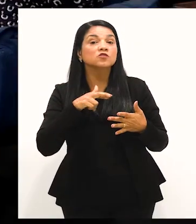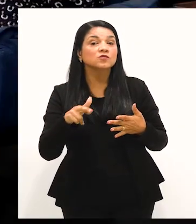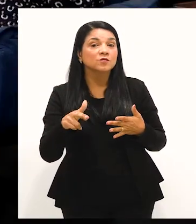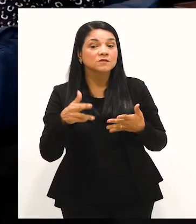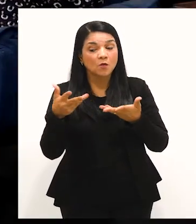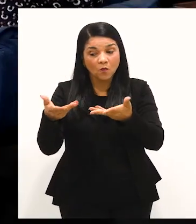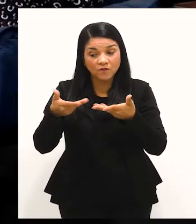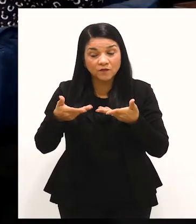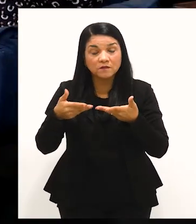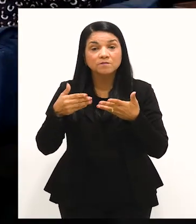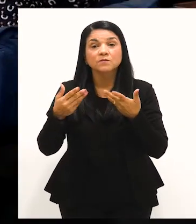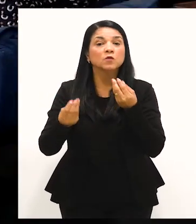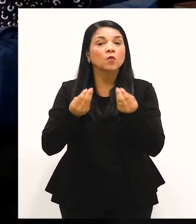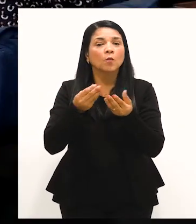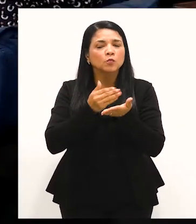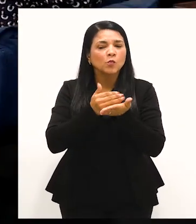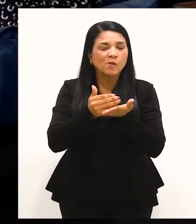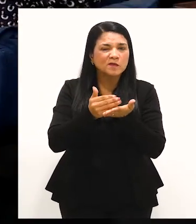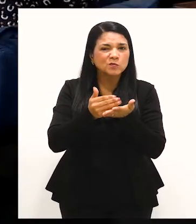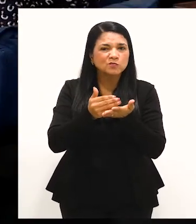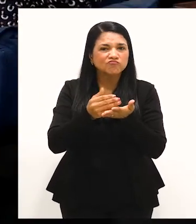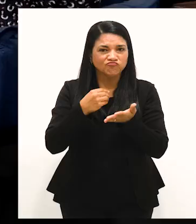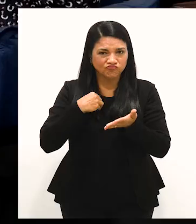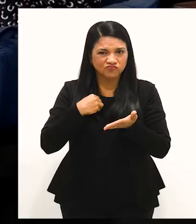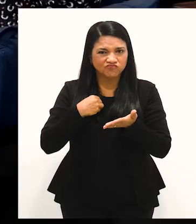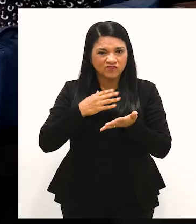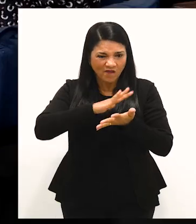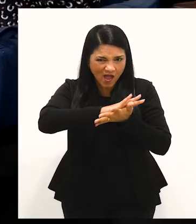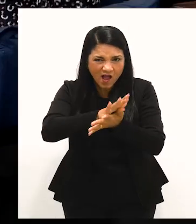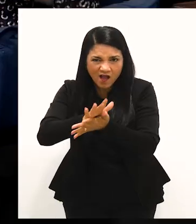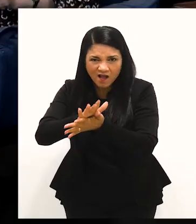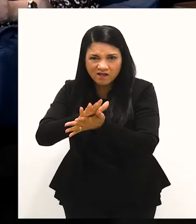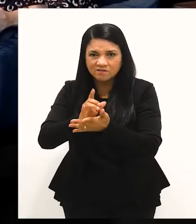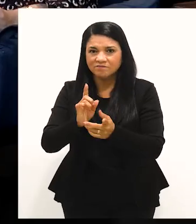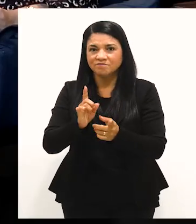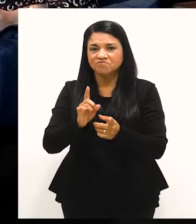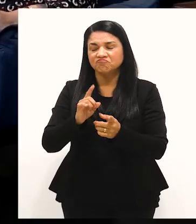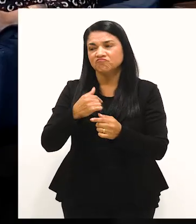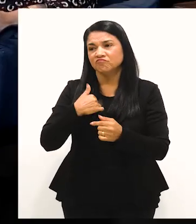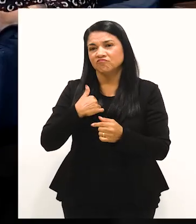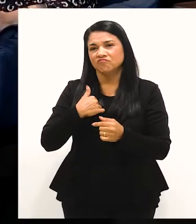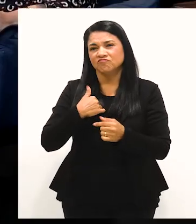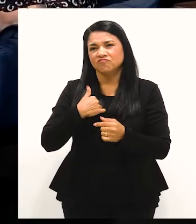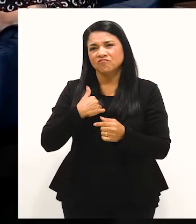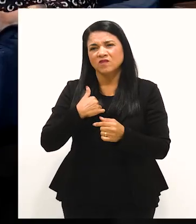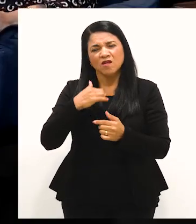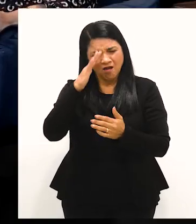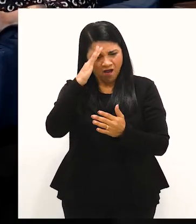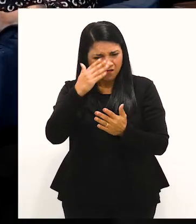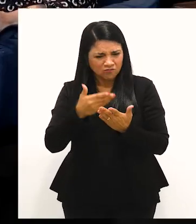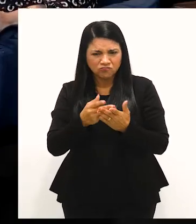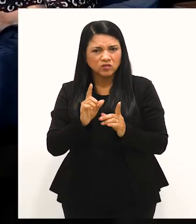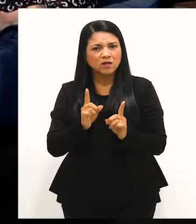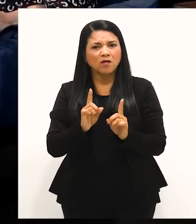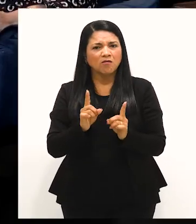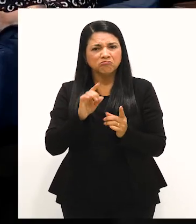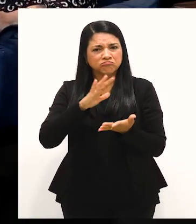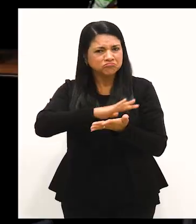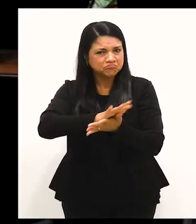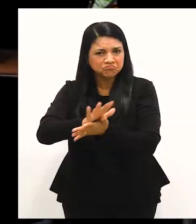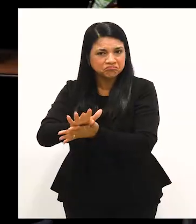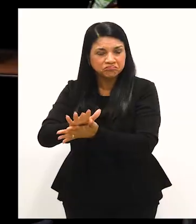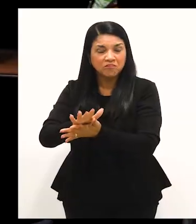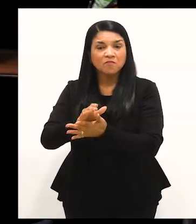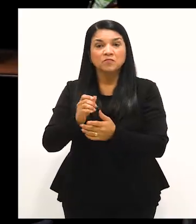peça religiosa. No início, teve uma rejeição? Olha, eu acredito que não teve,